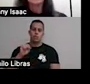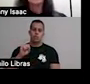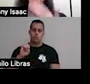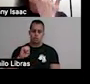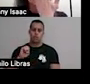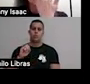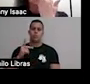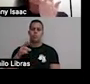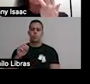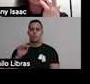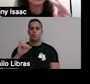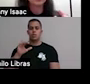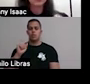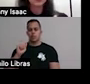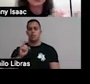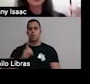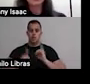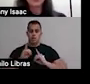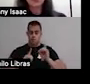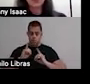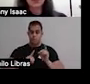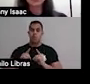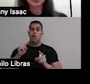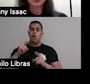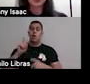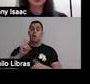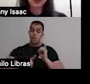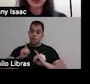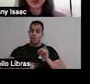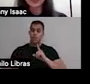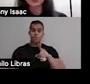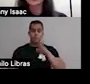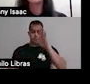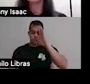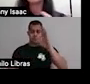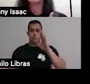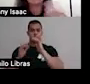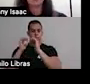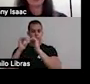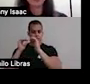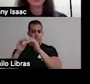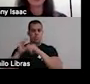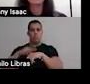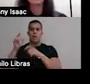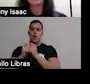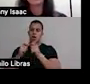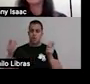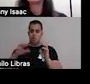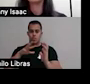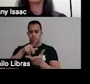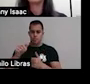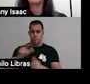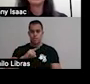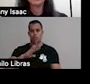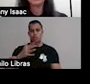depressão, falando um pouquinho da depressão, né? O transtorno depressivo maior, ele é um dos transtornos neuropsiquiátricos mais comuns, né, no mundo, atingindo cerca